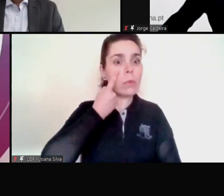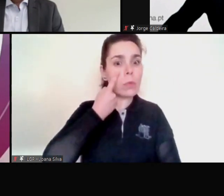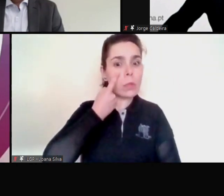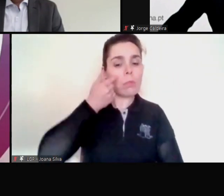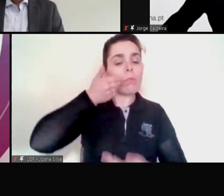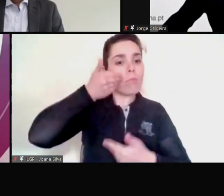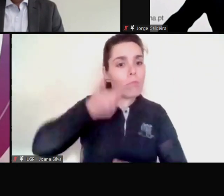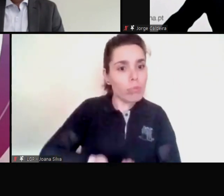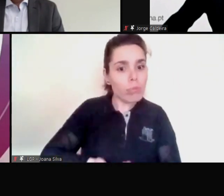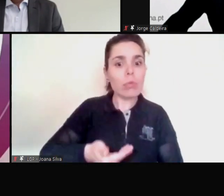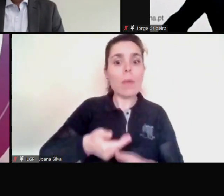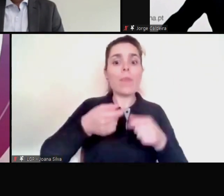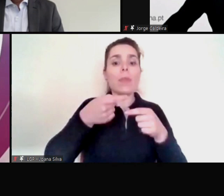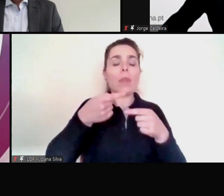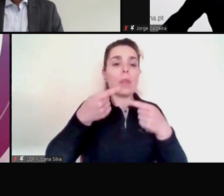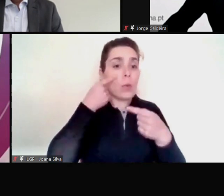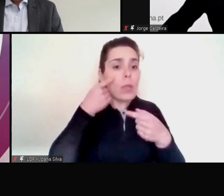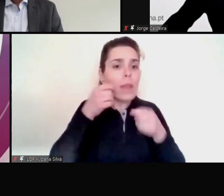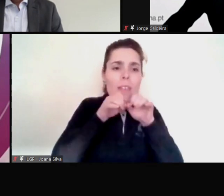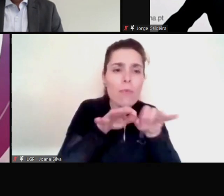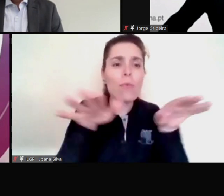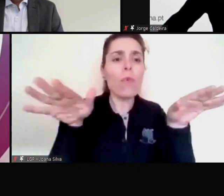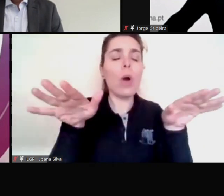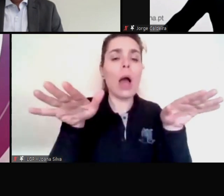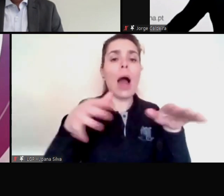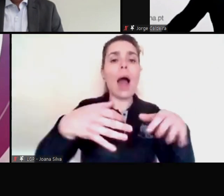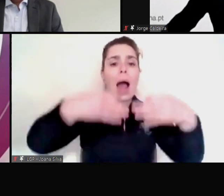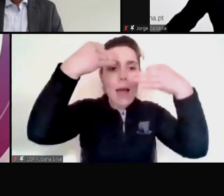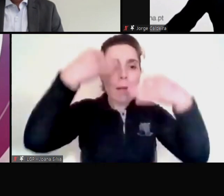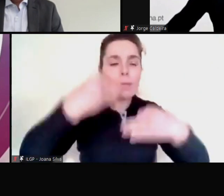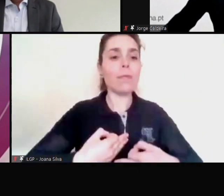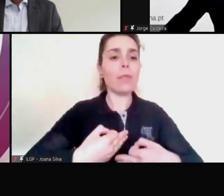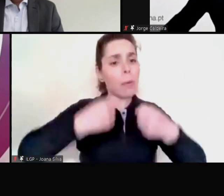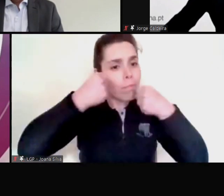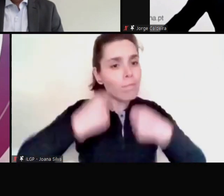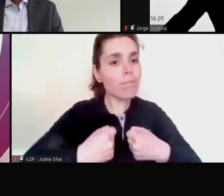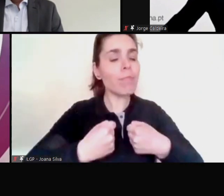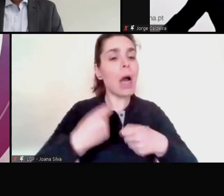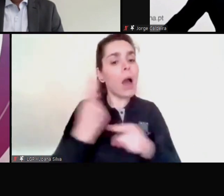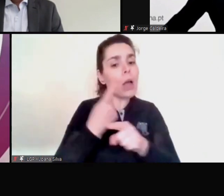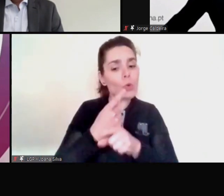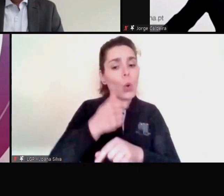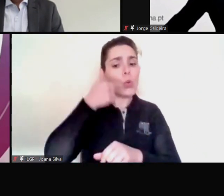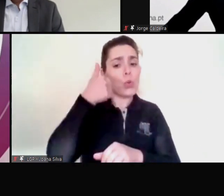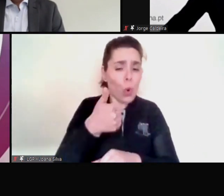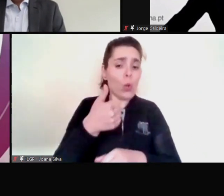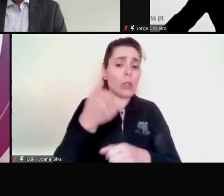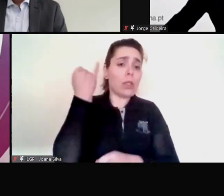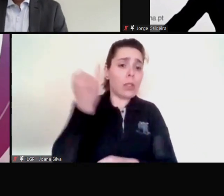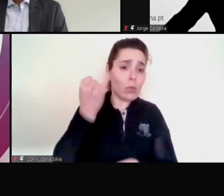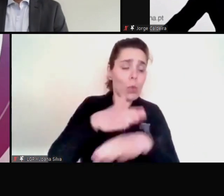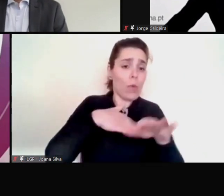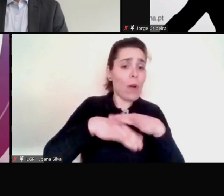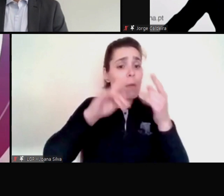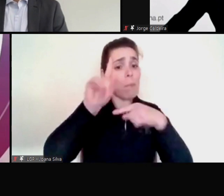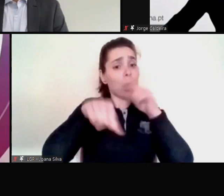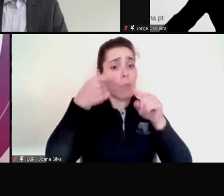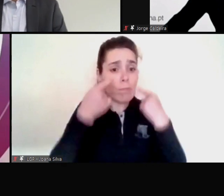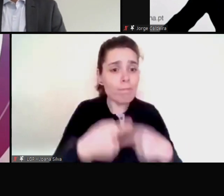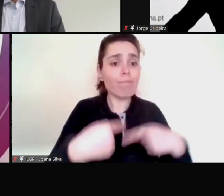divulgar, conhecer, divulgar, afirmar o que de bom se faz nas nossas instituições. Eu diria agora, e para